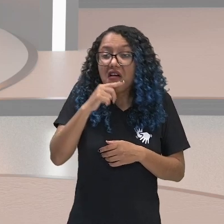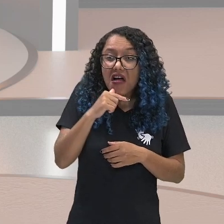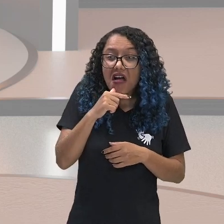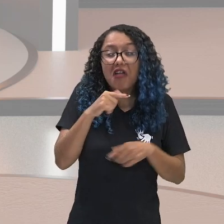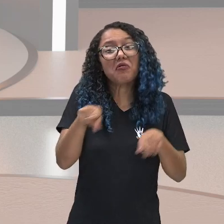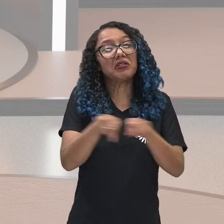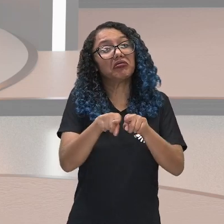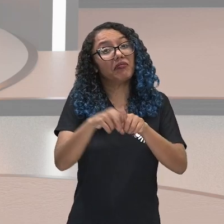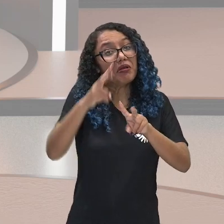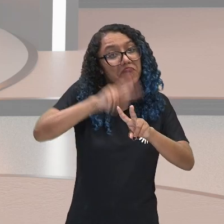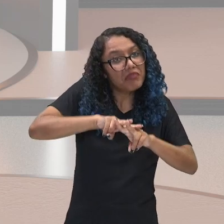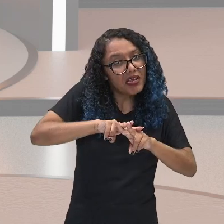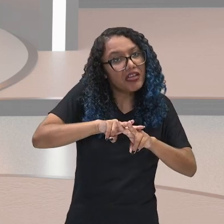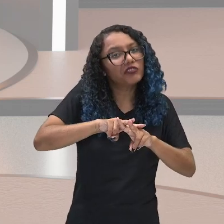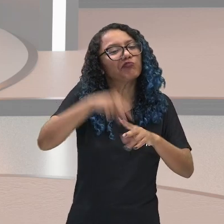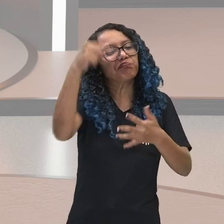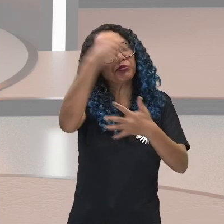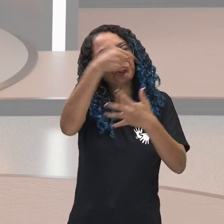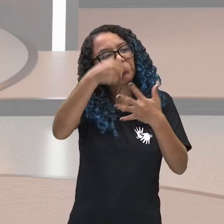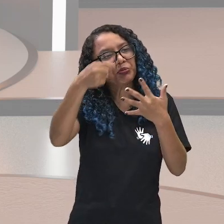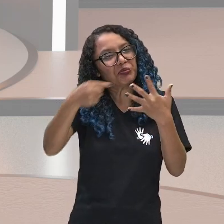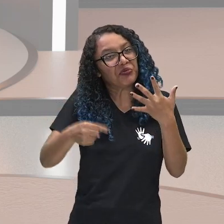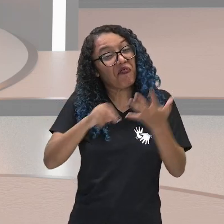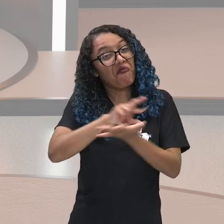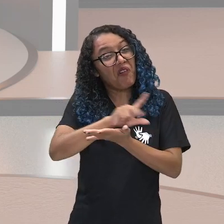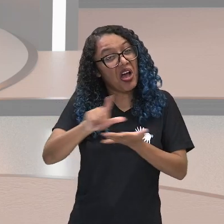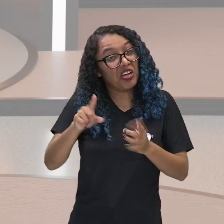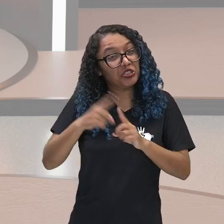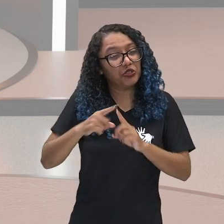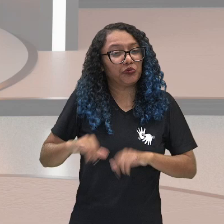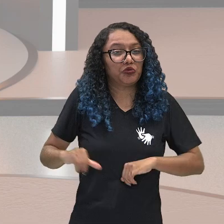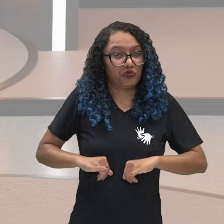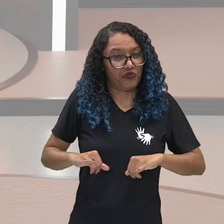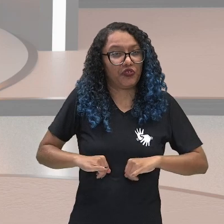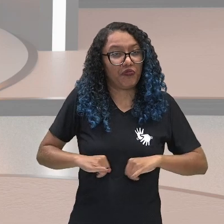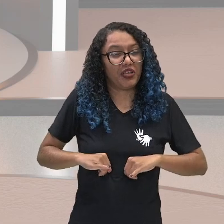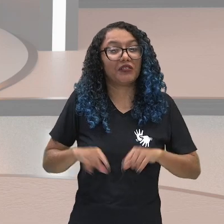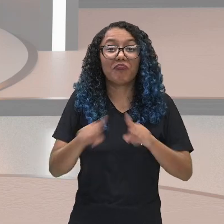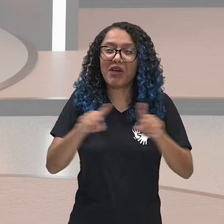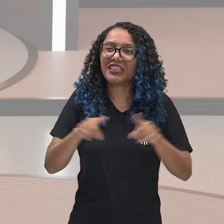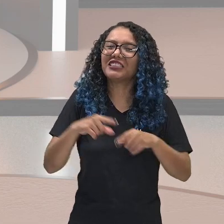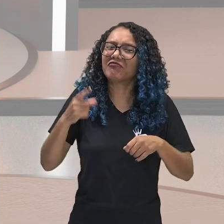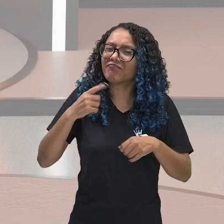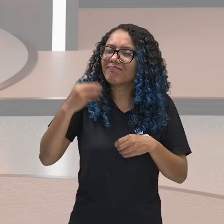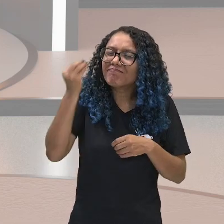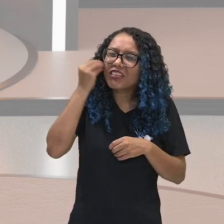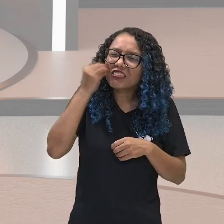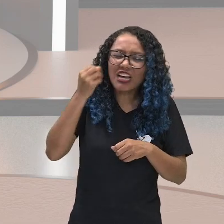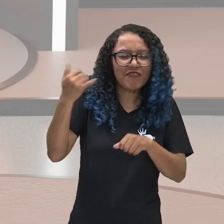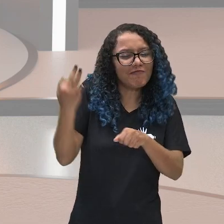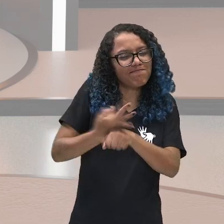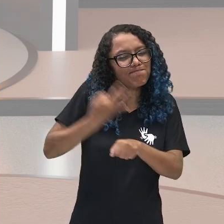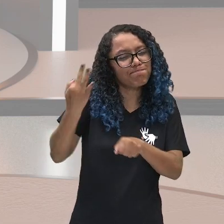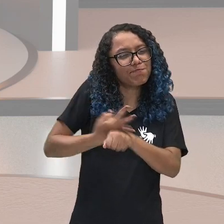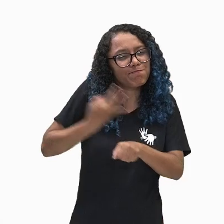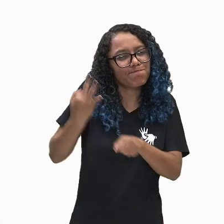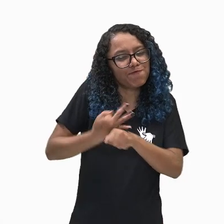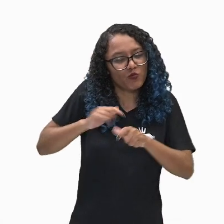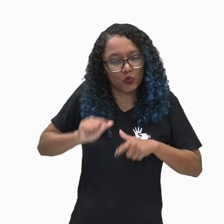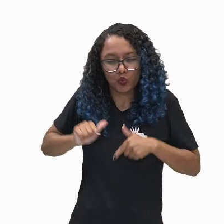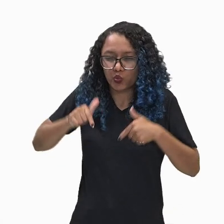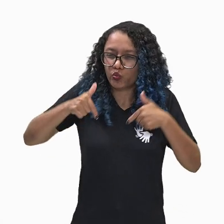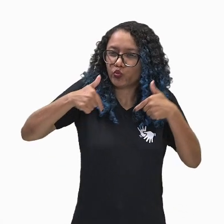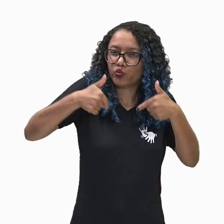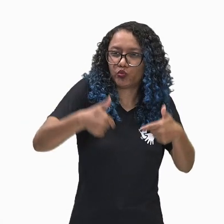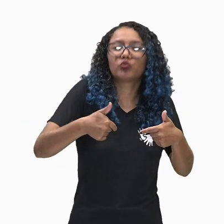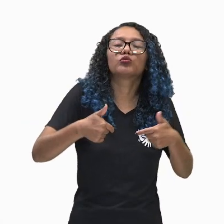Então, vocês sabem que eles faziam a resistência deles do jeito que eles podiam. Vamos ver aí, continuar, então, falando